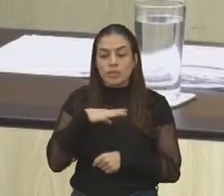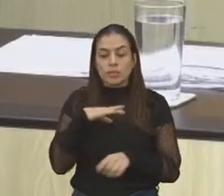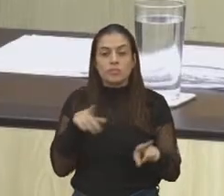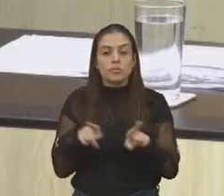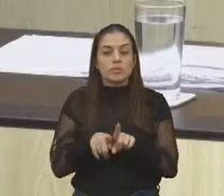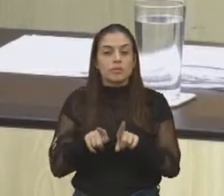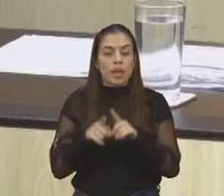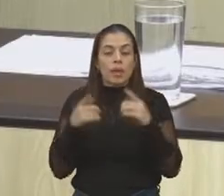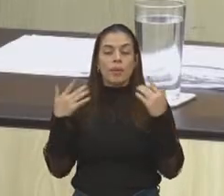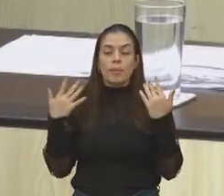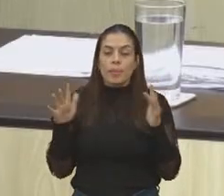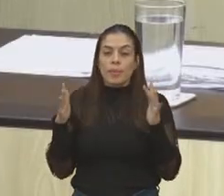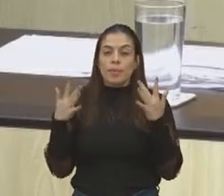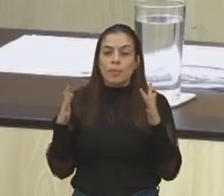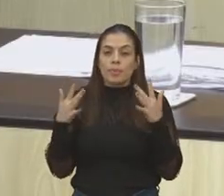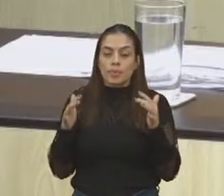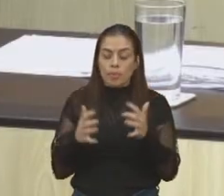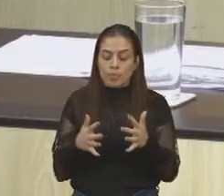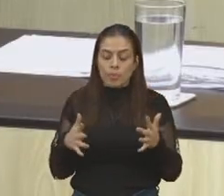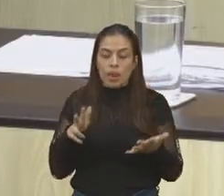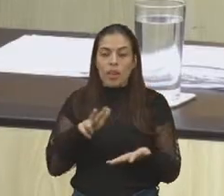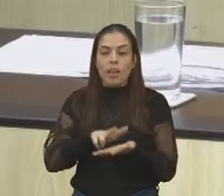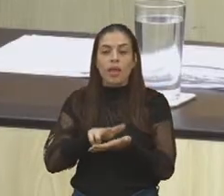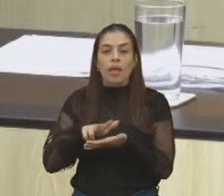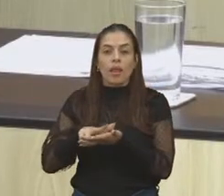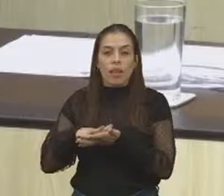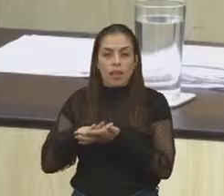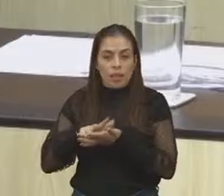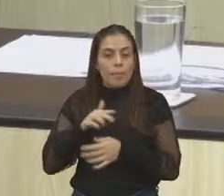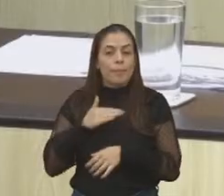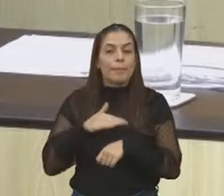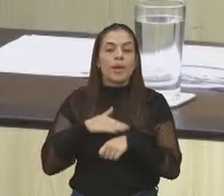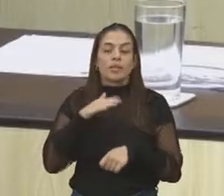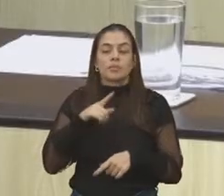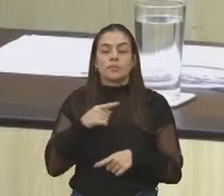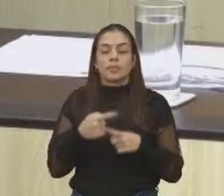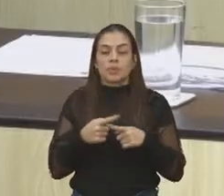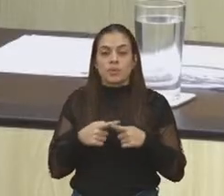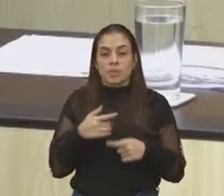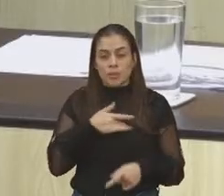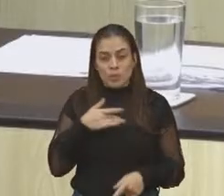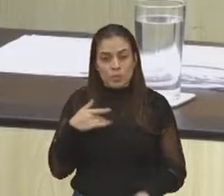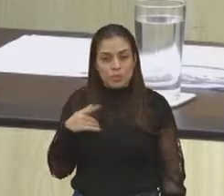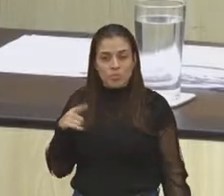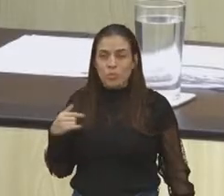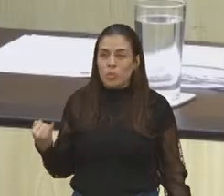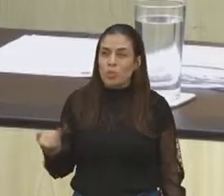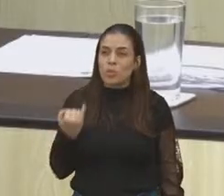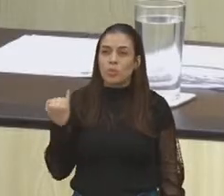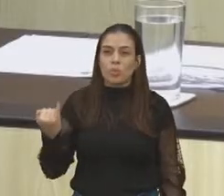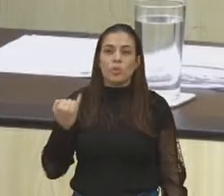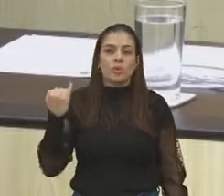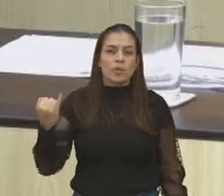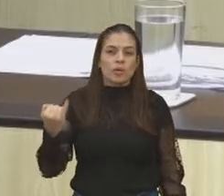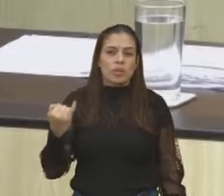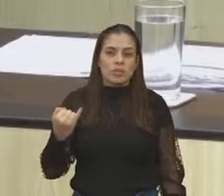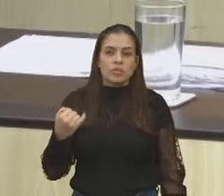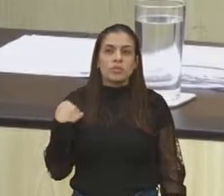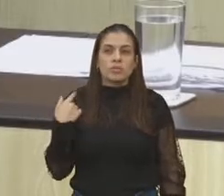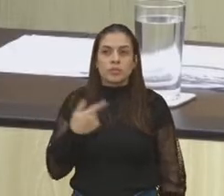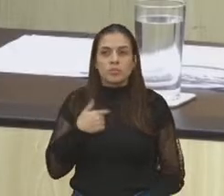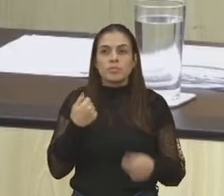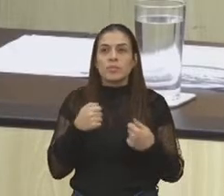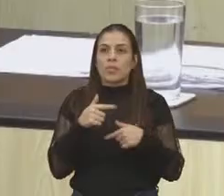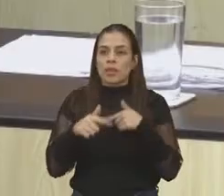parabenizar pelo aumento de leitos, né, que a saúde é fundamental para o município, a gente realmente tem que trabalhar pela saúde de Jacareí e as pessoas